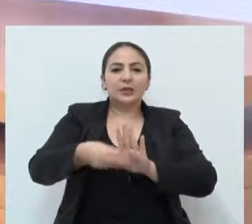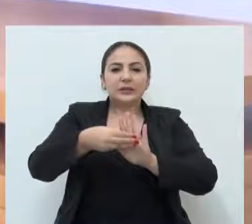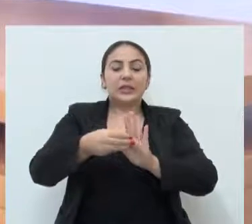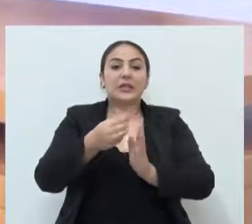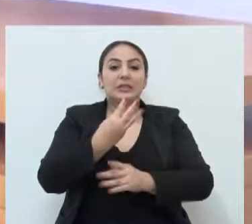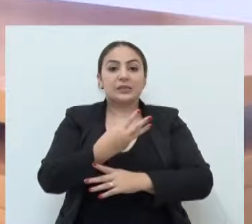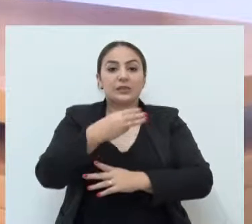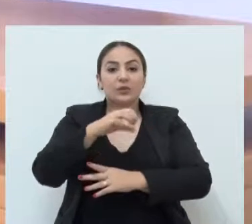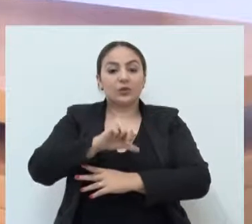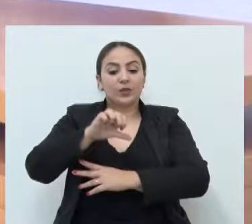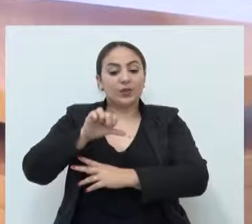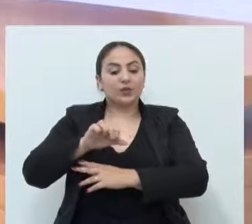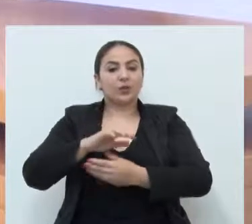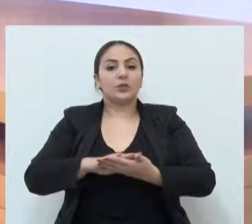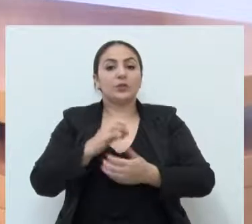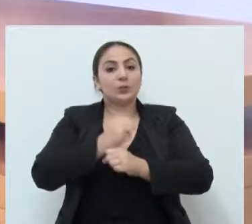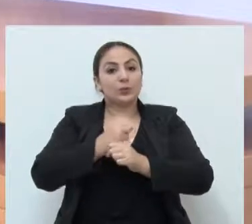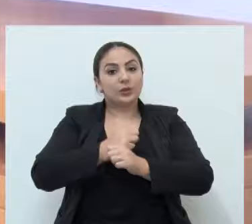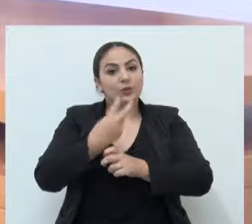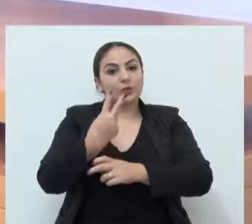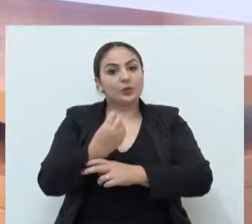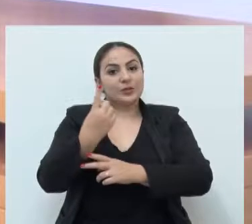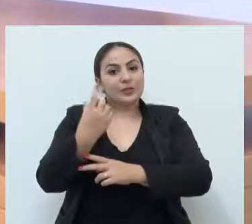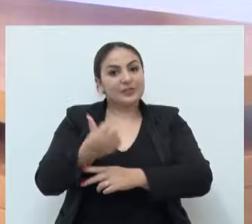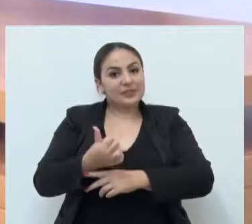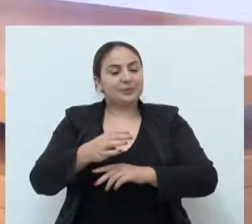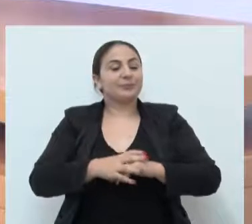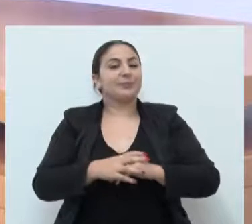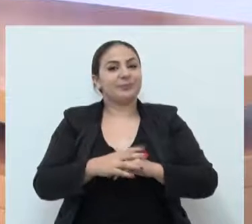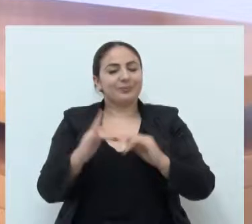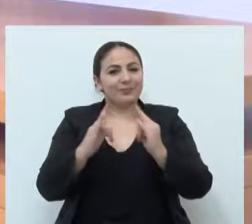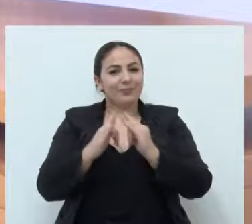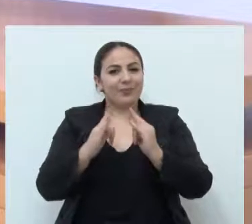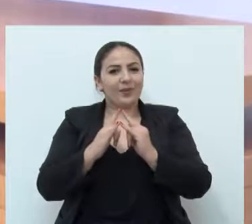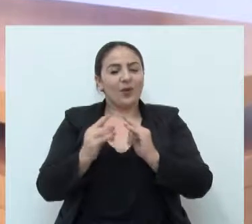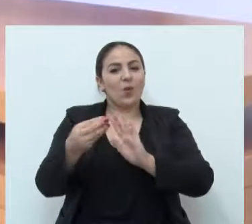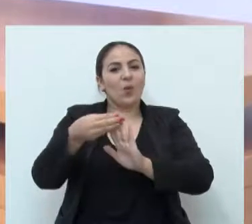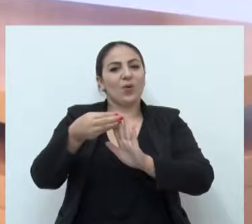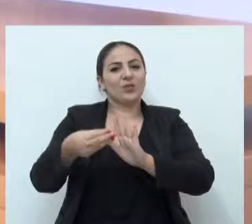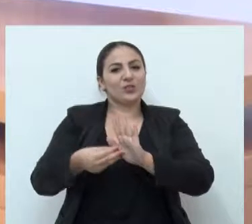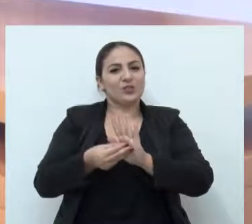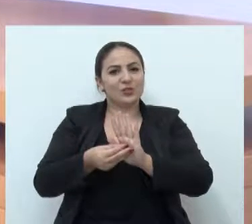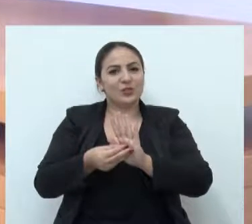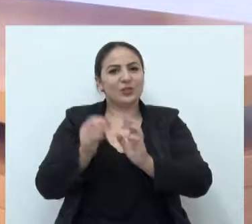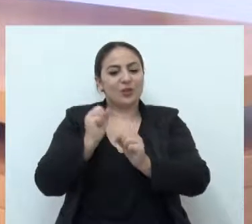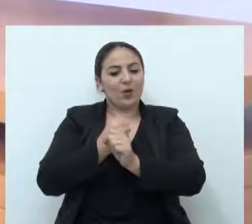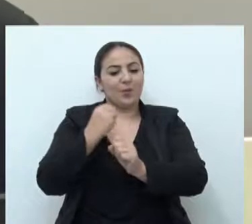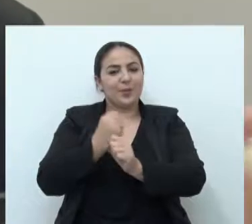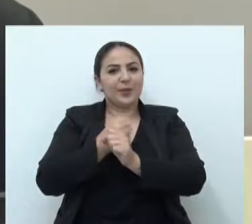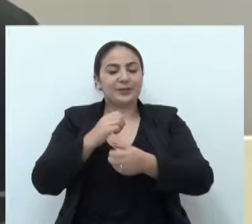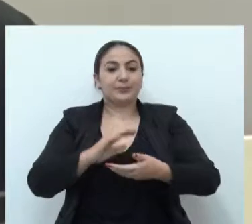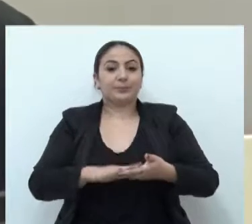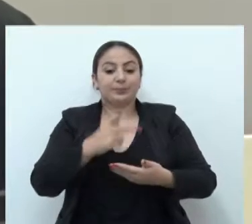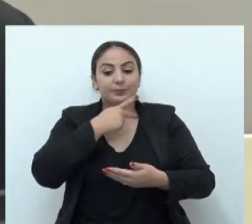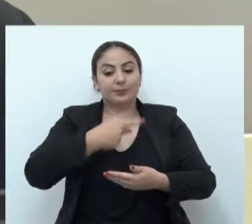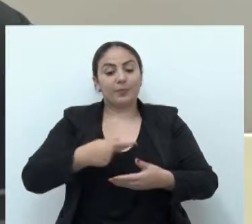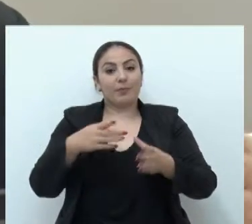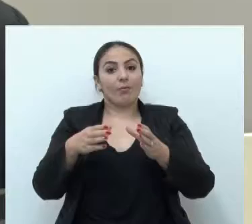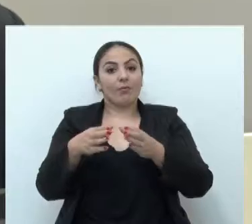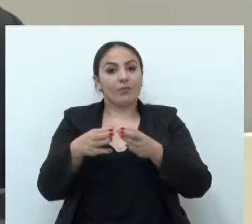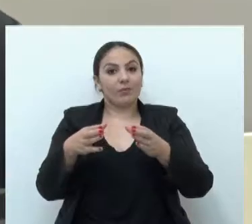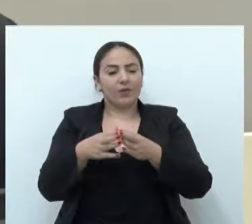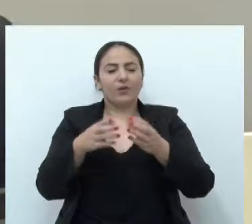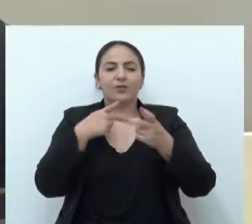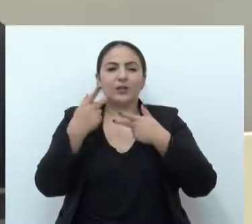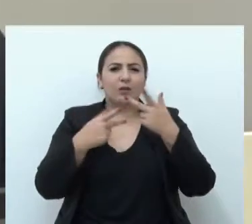Complementar 399 de 2016, que instituiu o Código de Obras. O presidente do